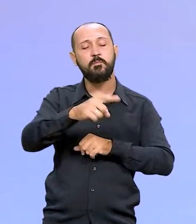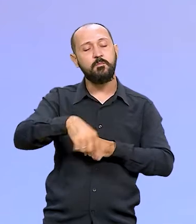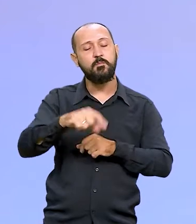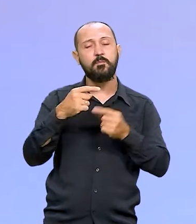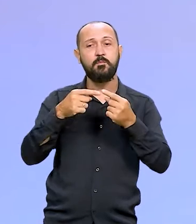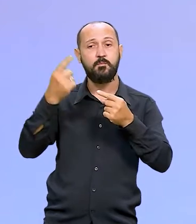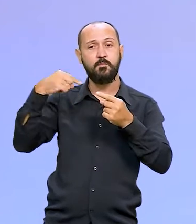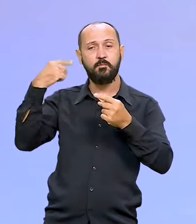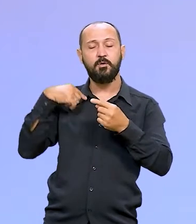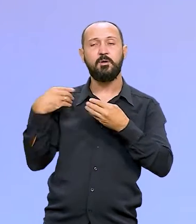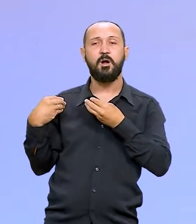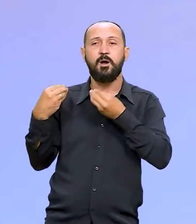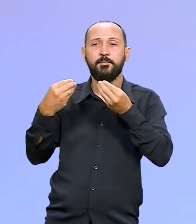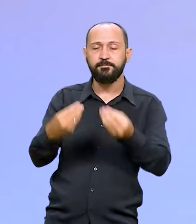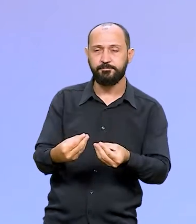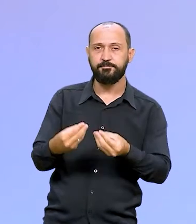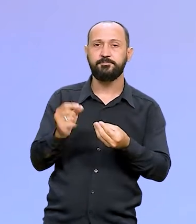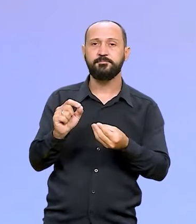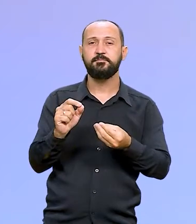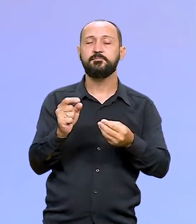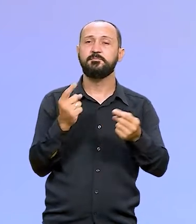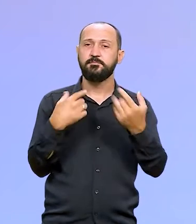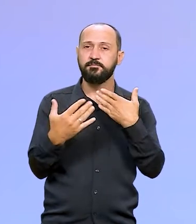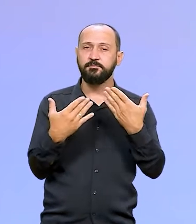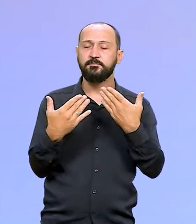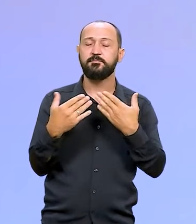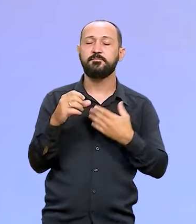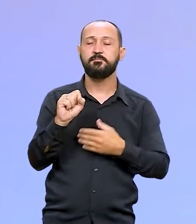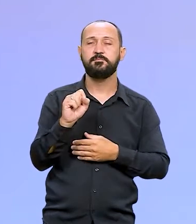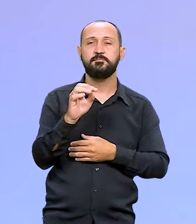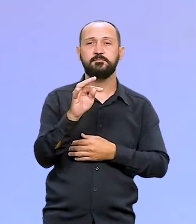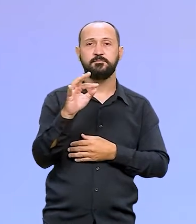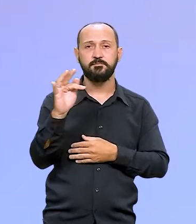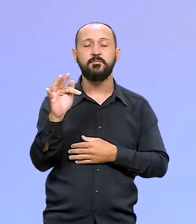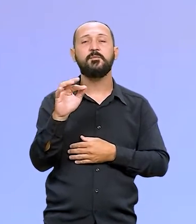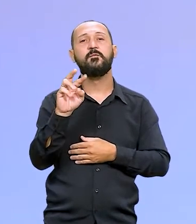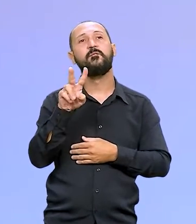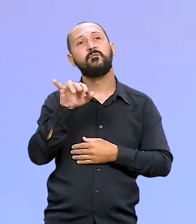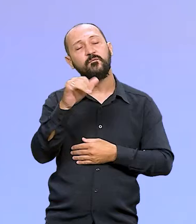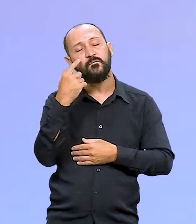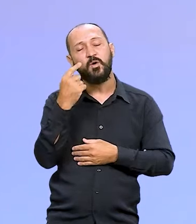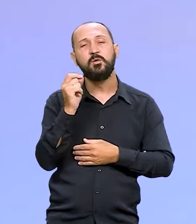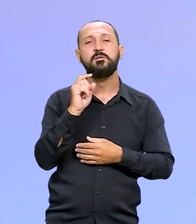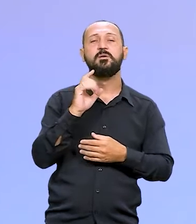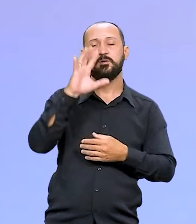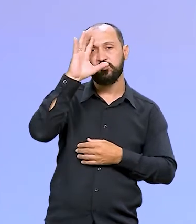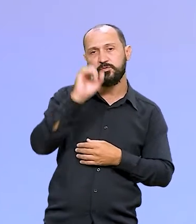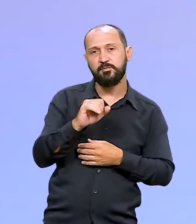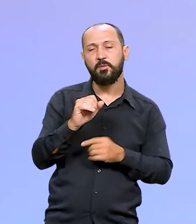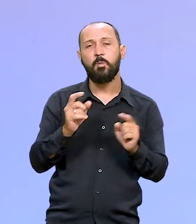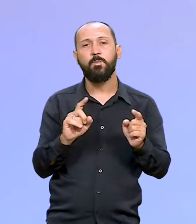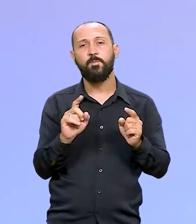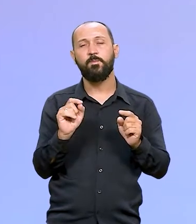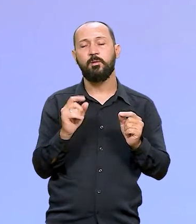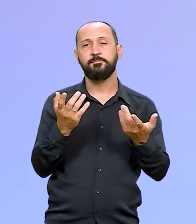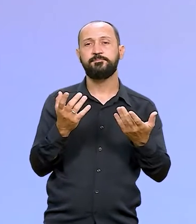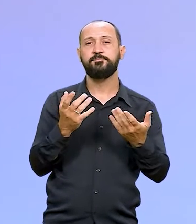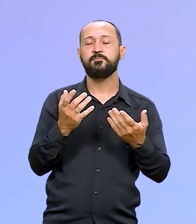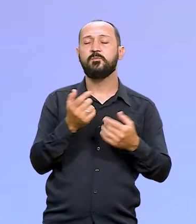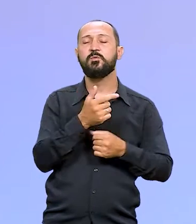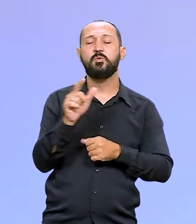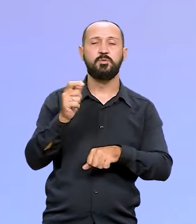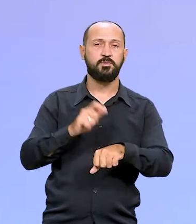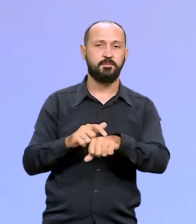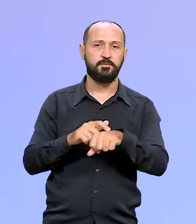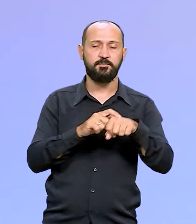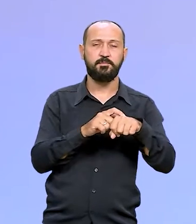de como que lá atrás, quando foi recebido essa discussão pelo STF, foi ou não sobrestado, determinou-se ou não o sobrestamento